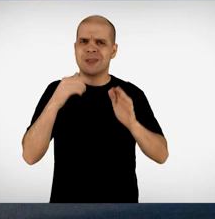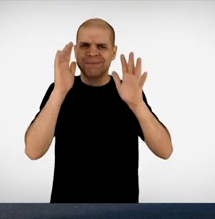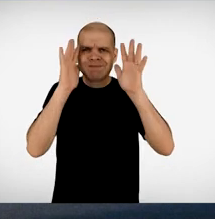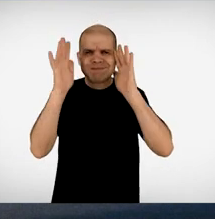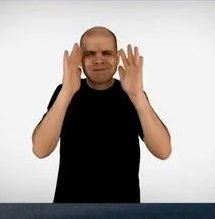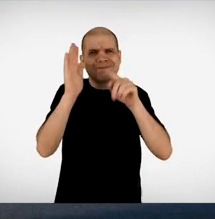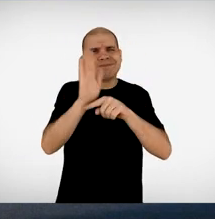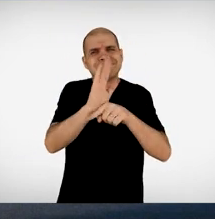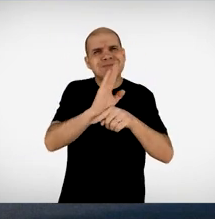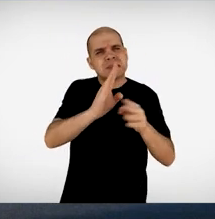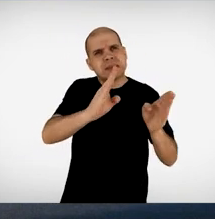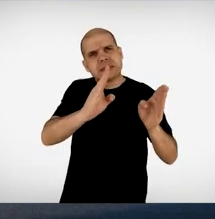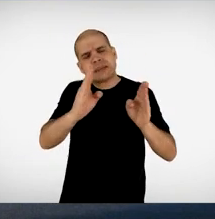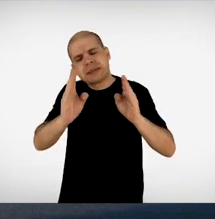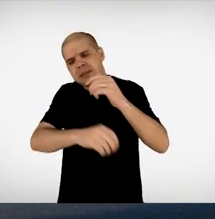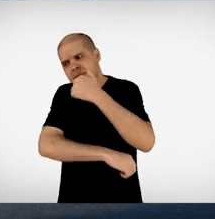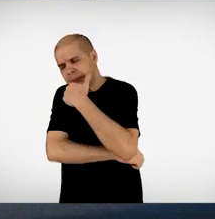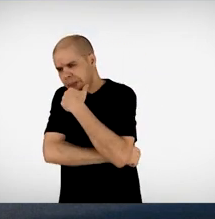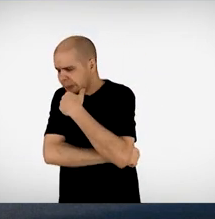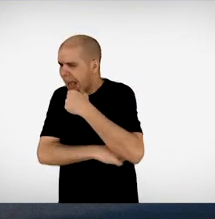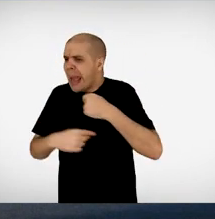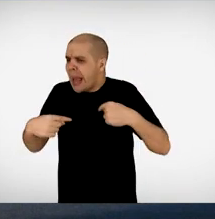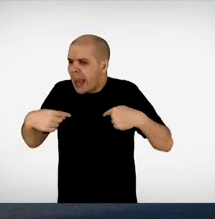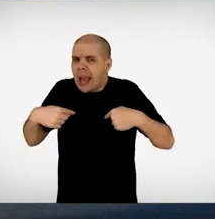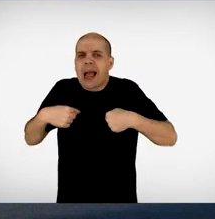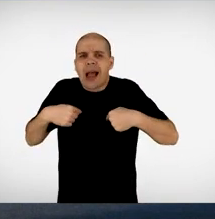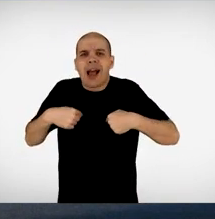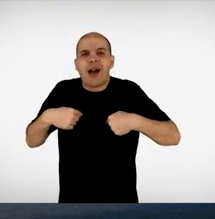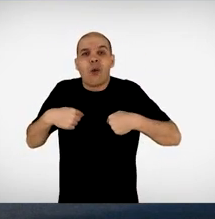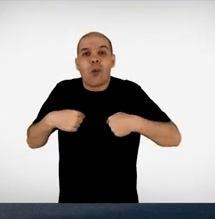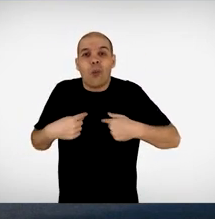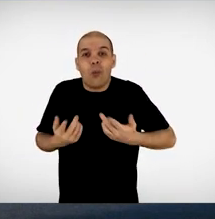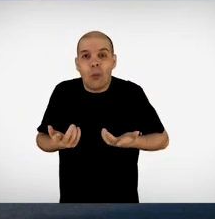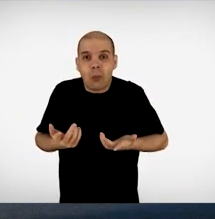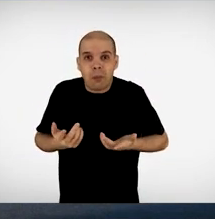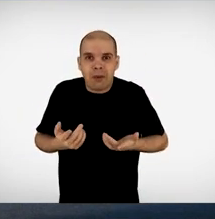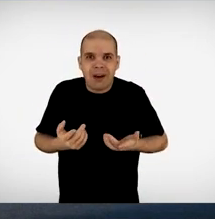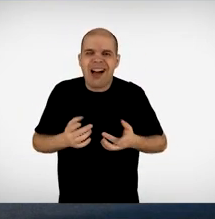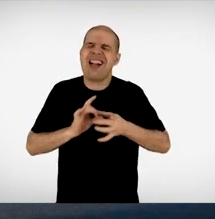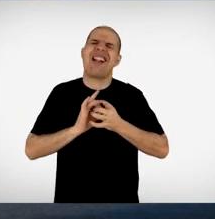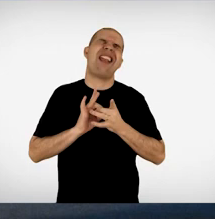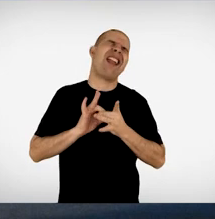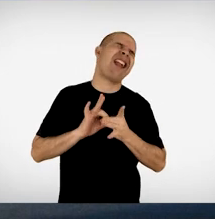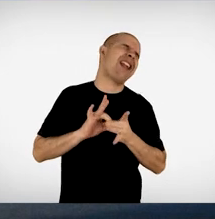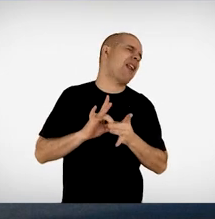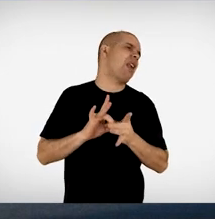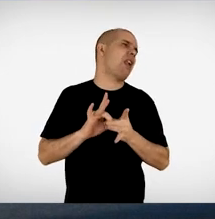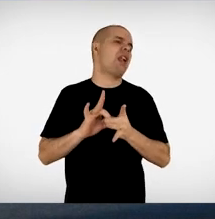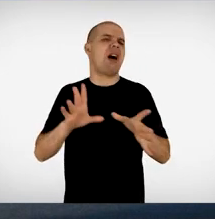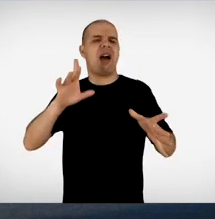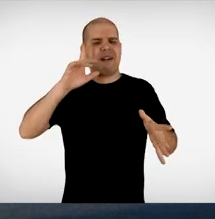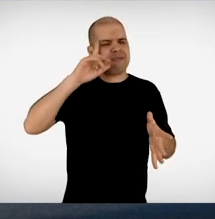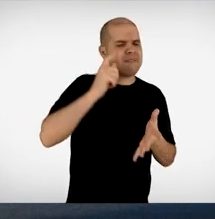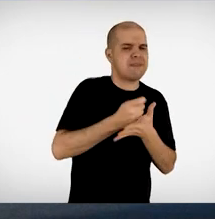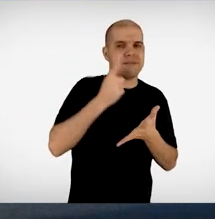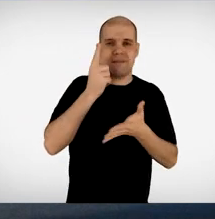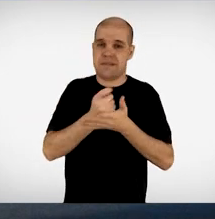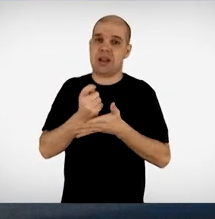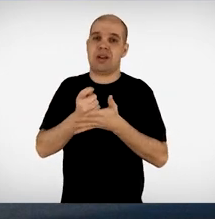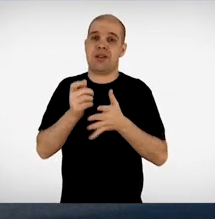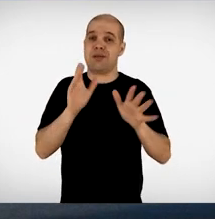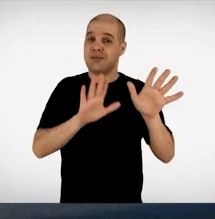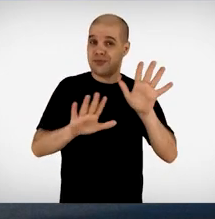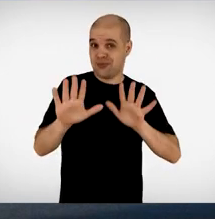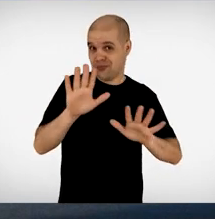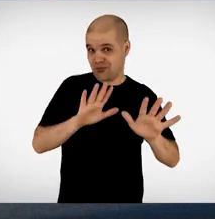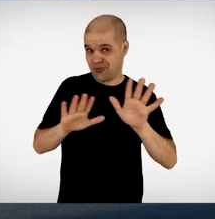um motor, mas me pensando, né, como também muitas vezes isso, essa liberdade demais às vezes também nos assusta. Então,